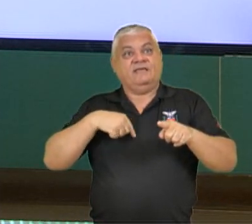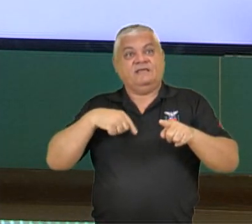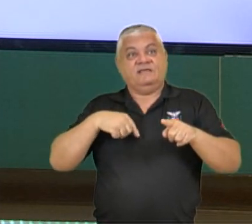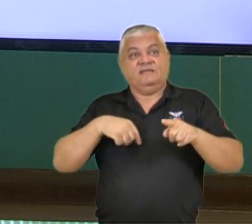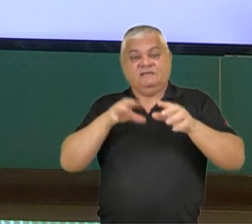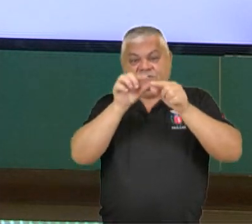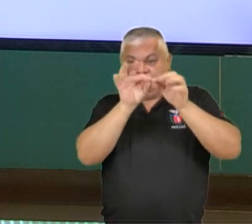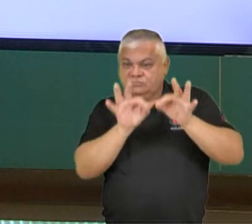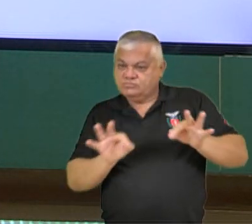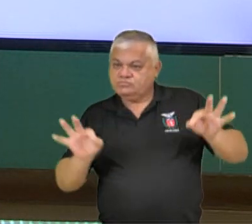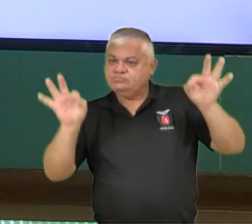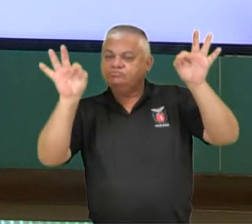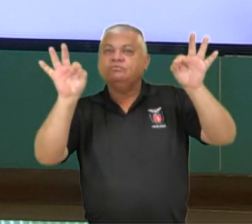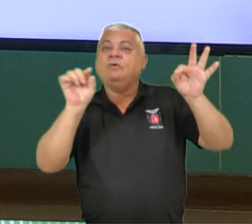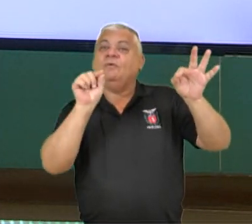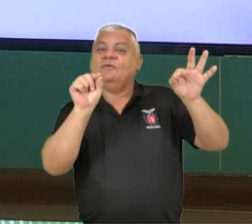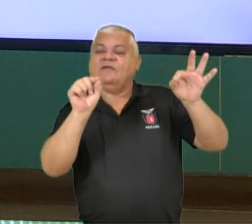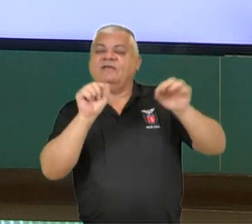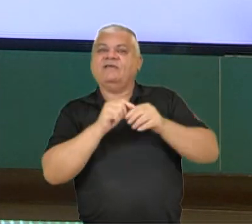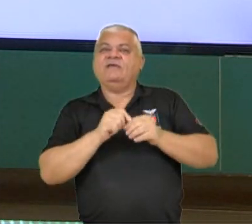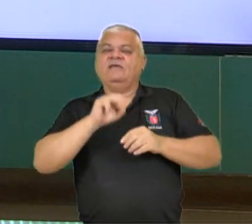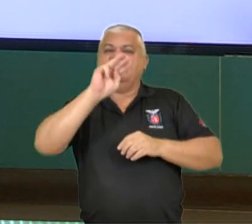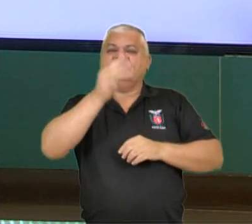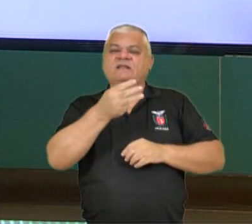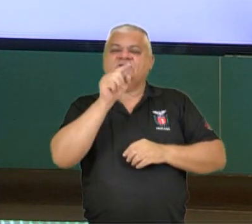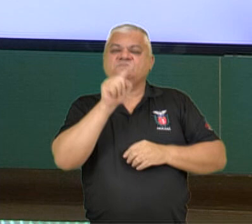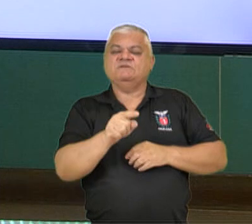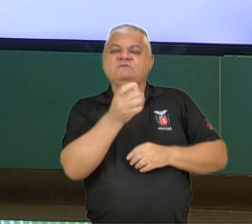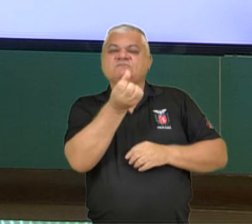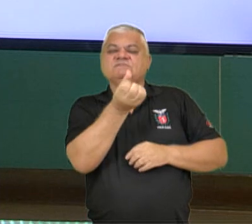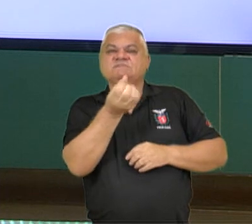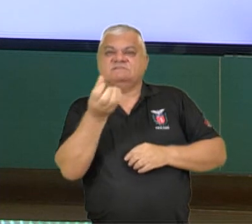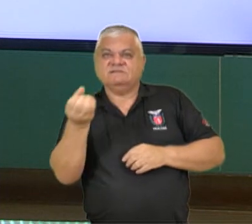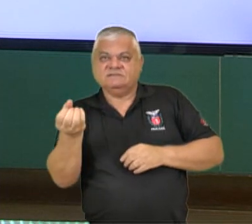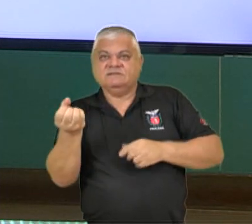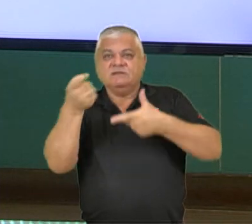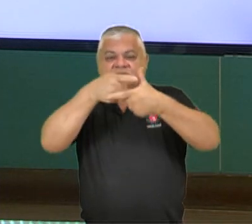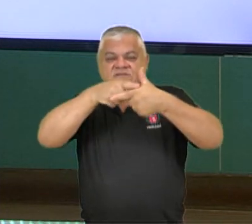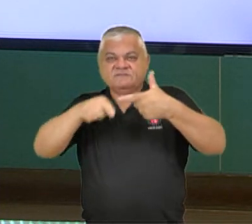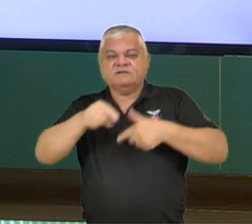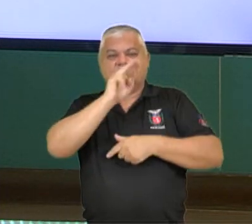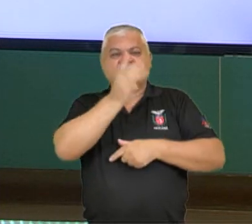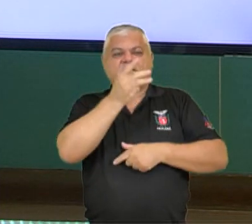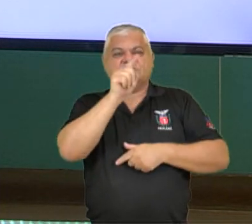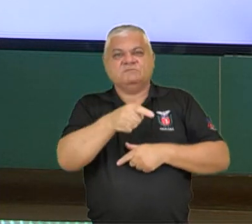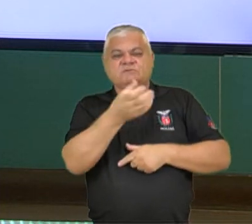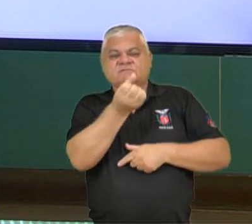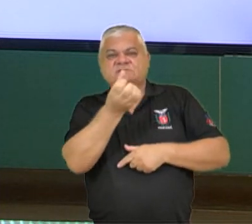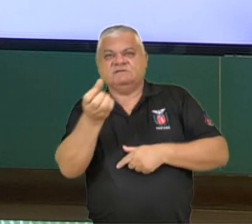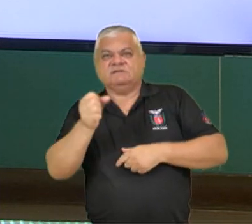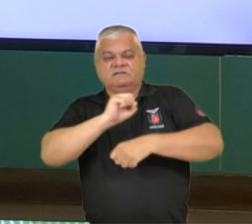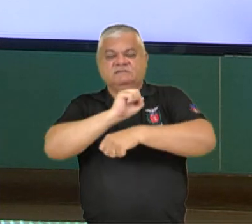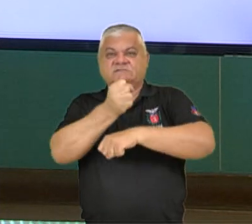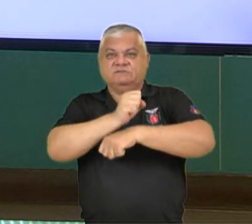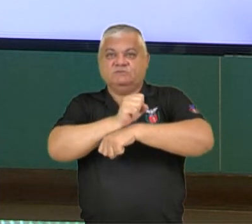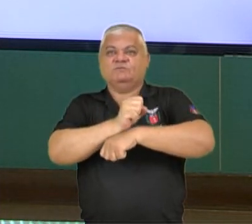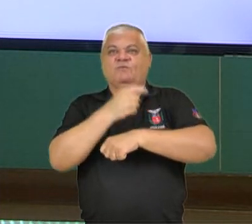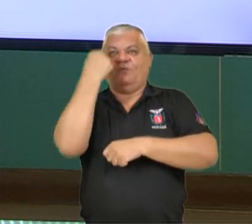ó. Multiplicação por 3.600 e a divisão por 3.600 de caso de segundo para hora.